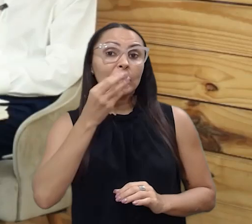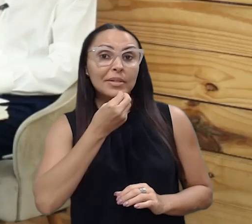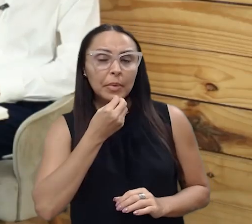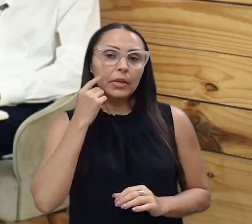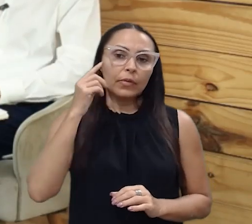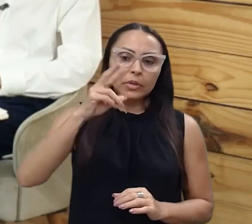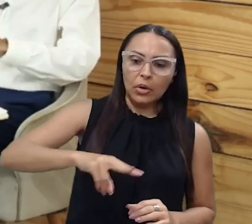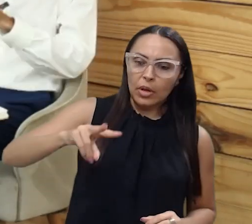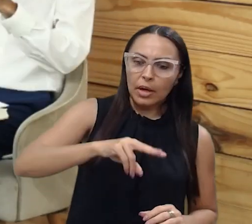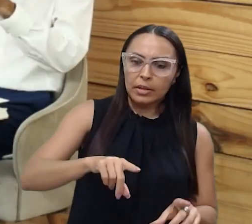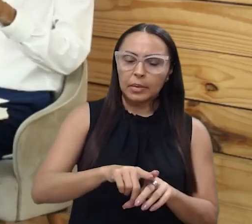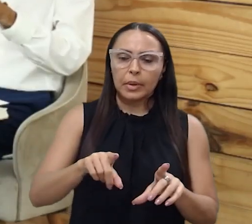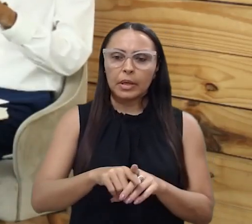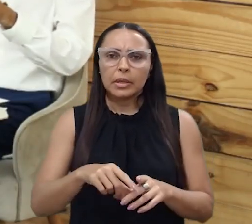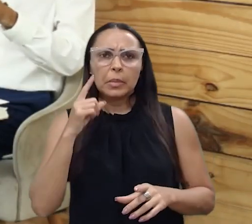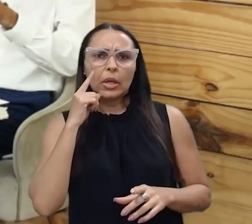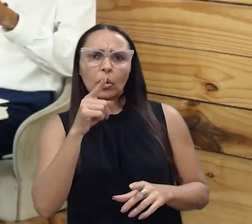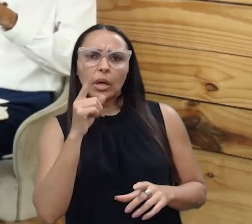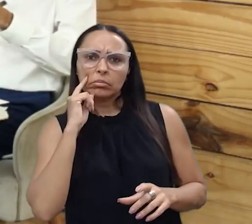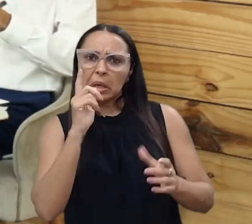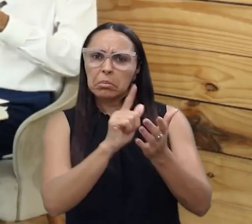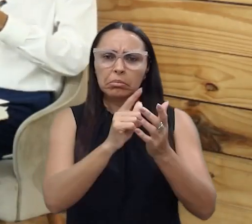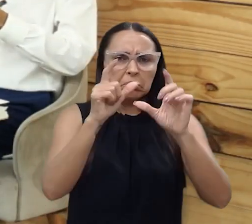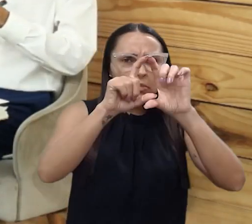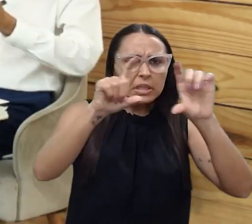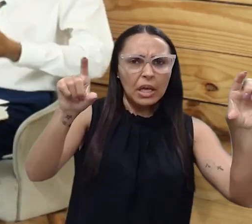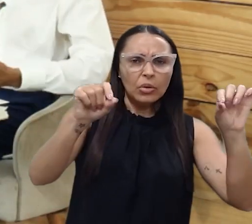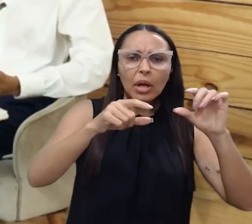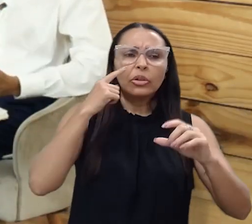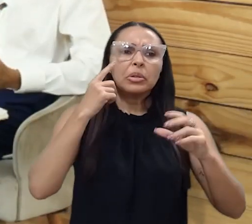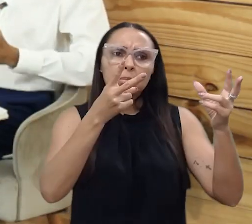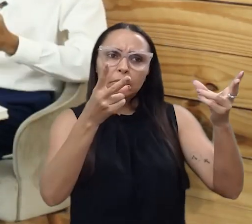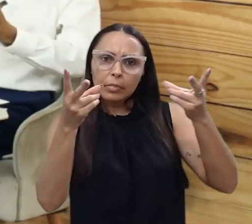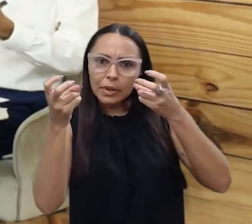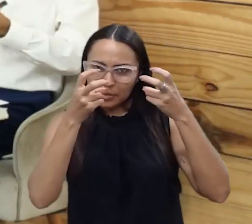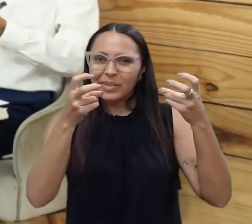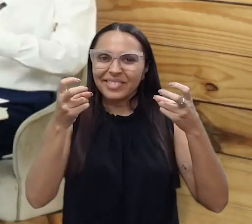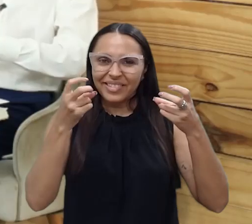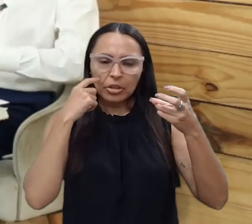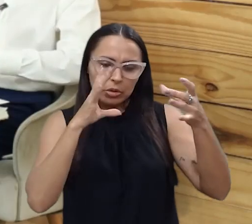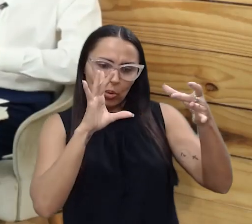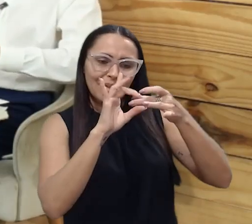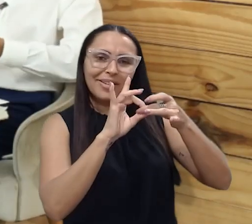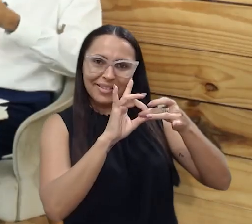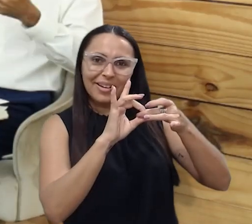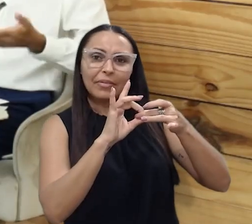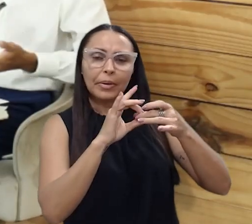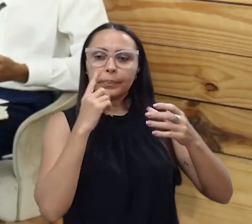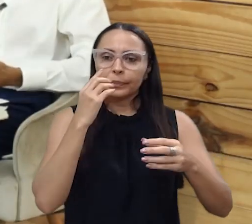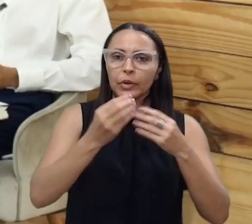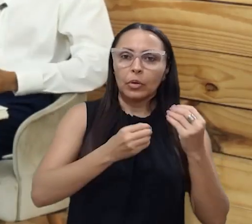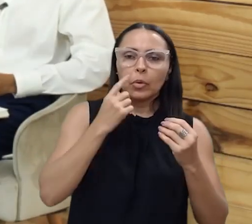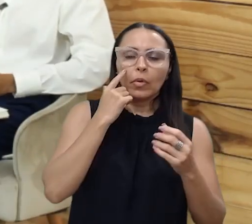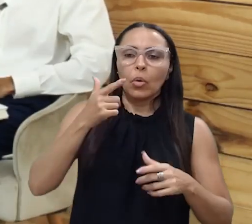olhava, por exemplo, você falou das cédulas, a gente olhava para aquelas cédulas, né, e a gente percebia, a gente se conectava com aquilo ali, como